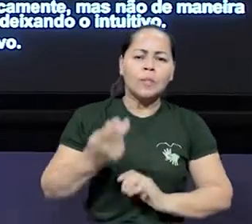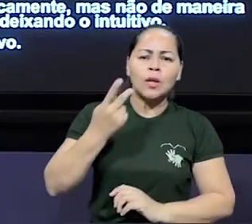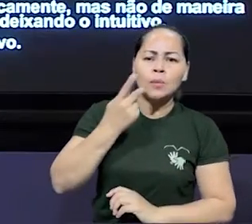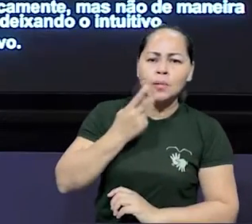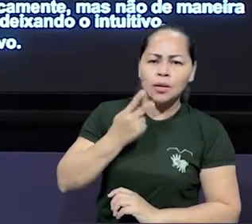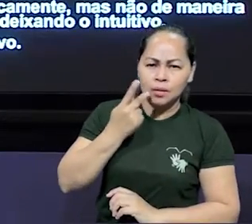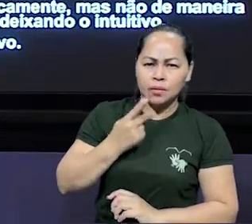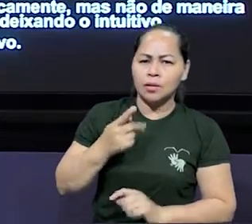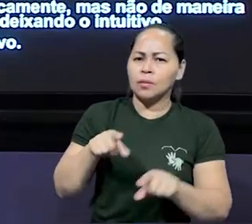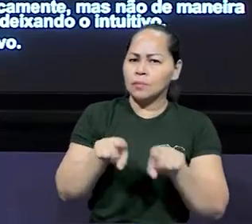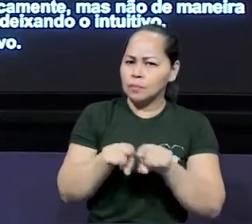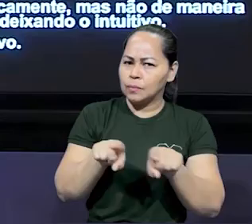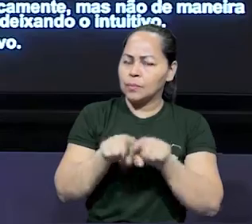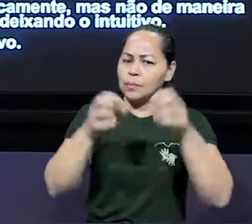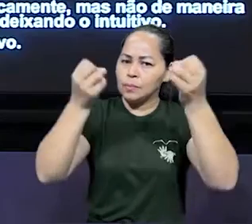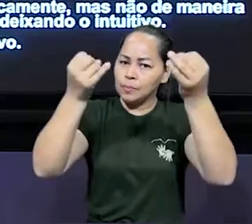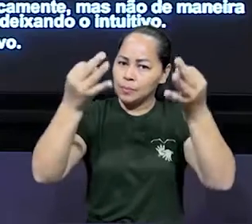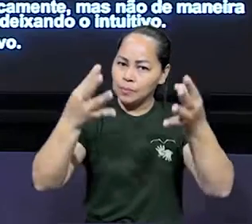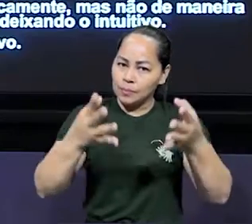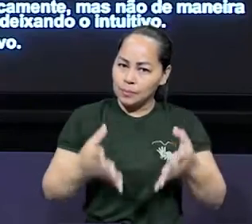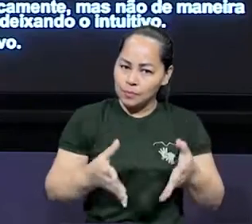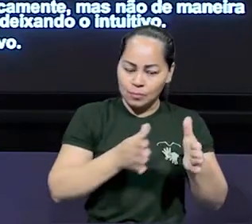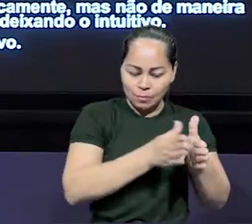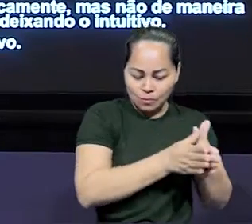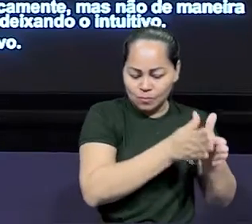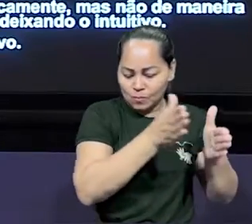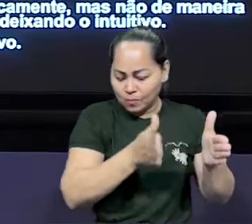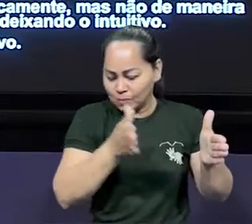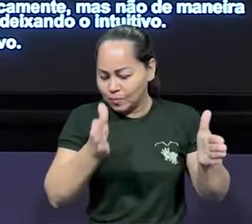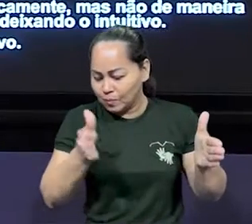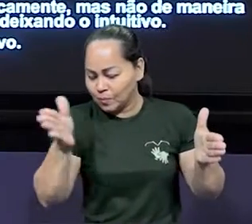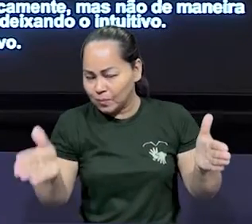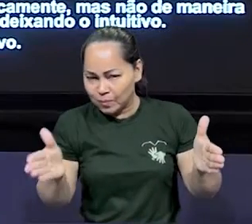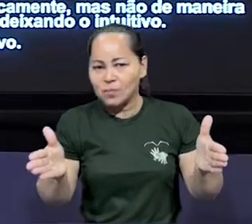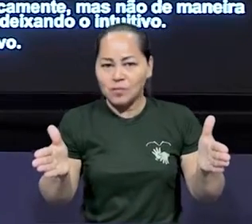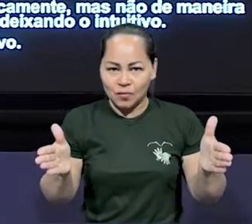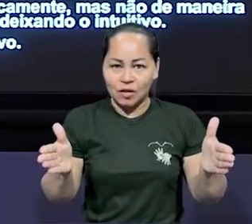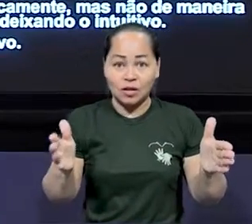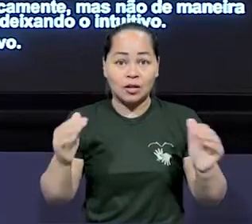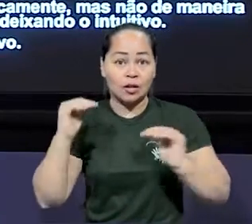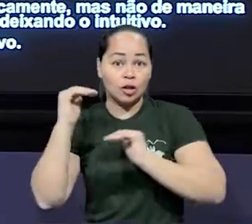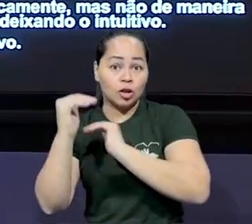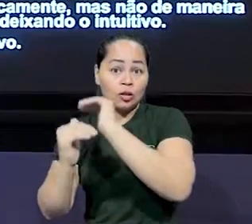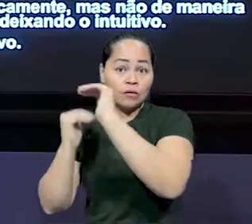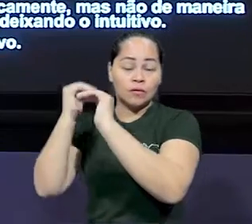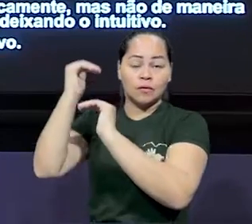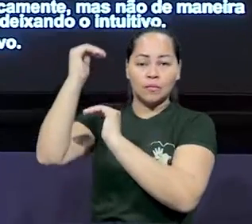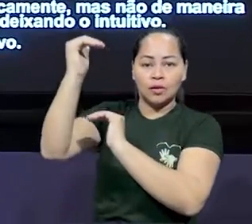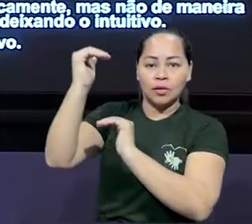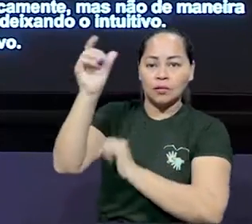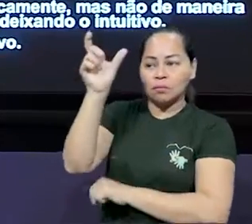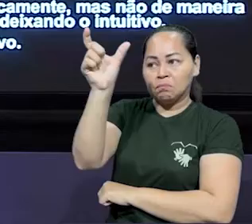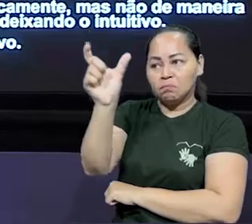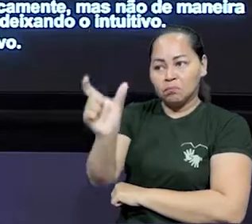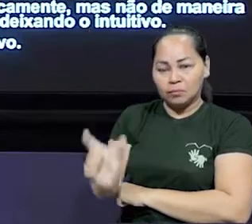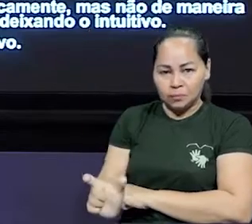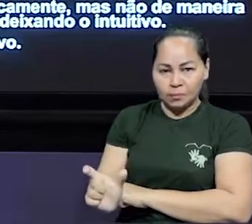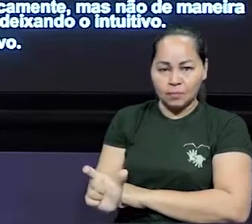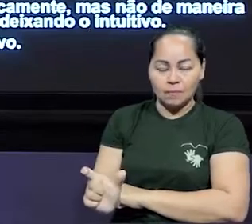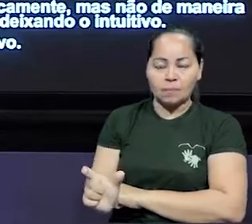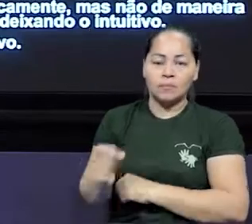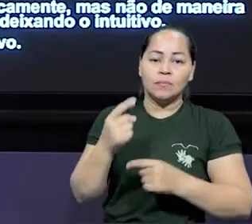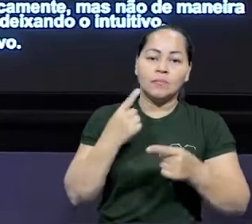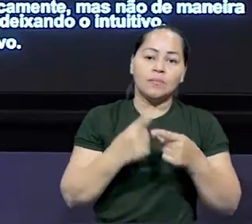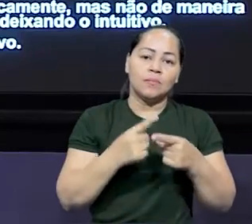Piaget também detalhou os estágios do desenvolvimento de uma maneira bastante detalhada, bastante minuciosa,